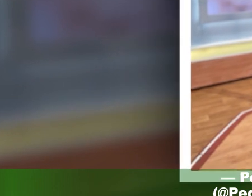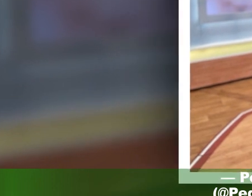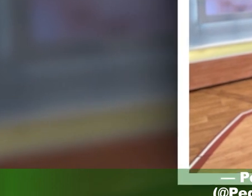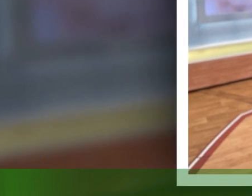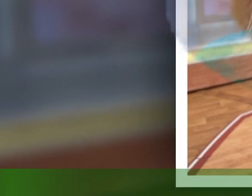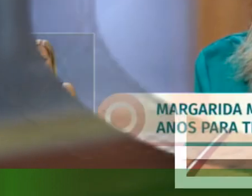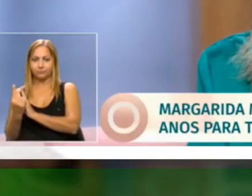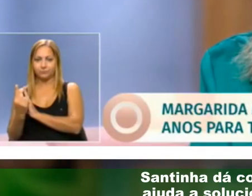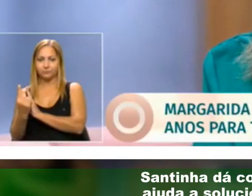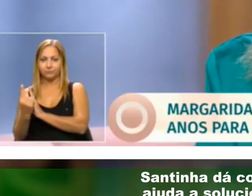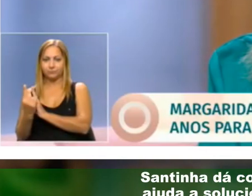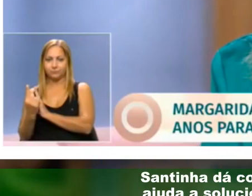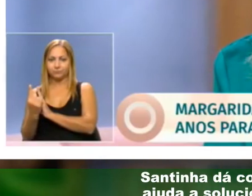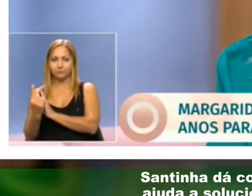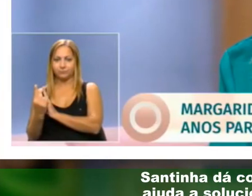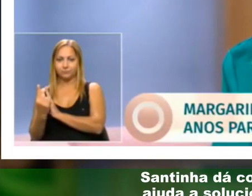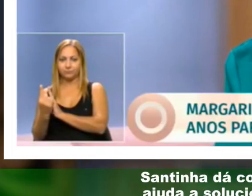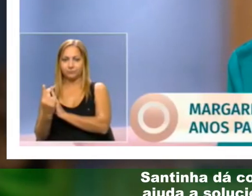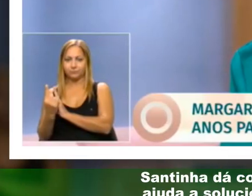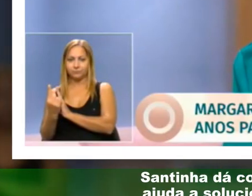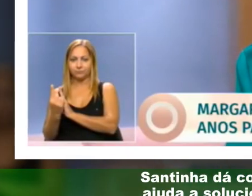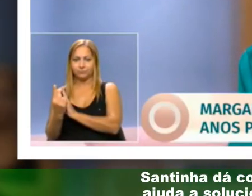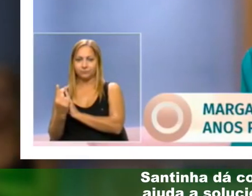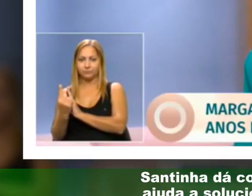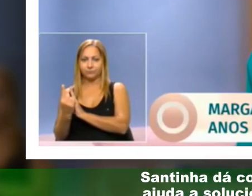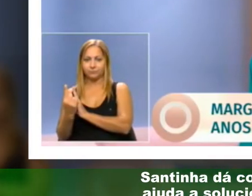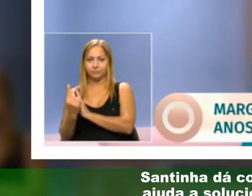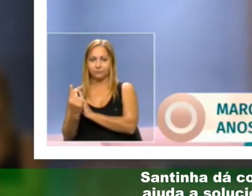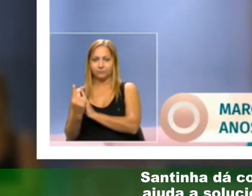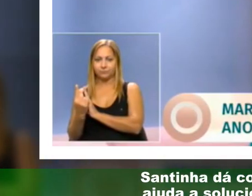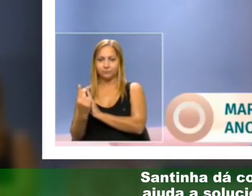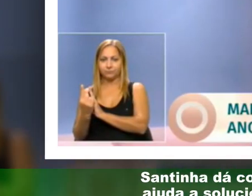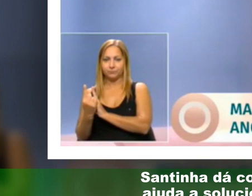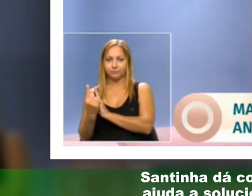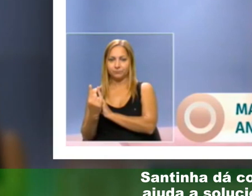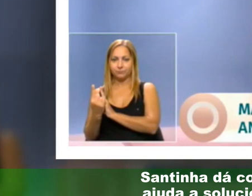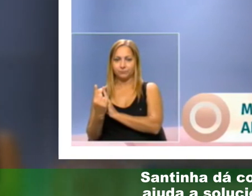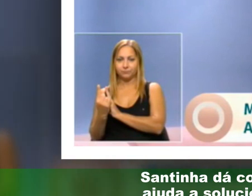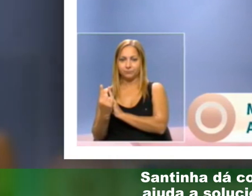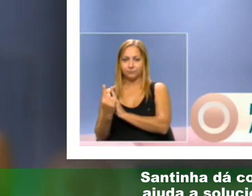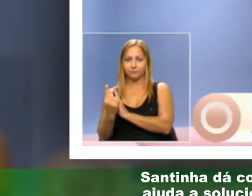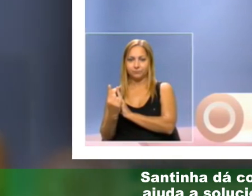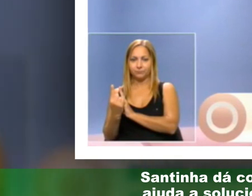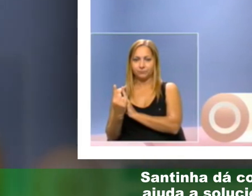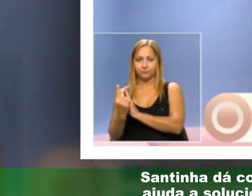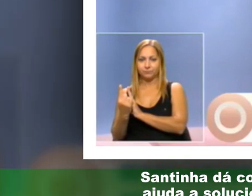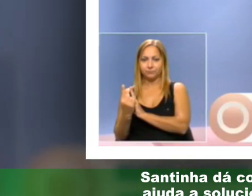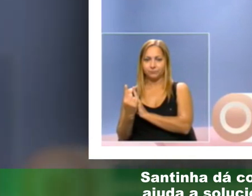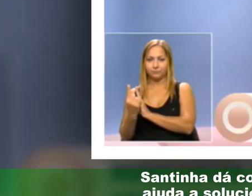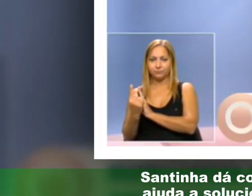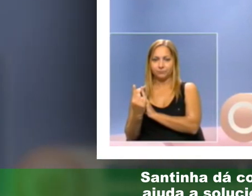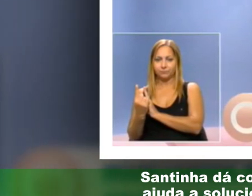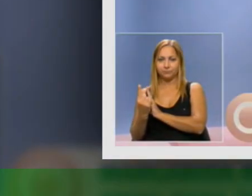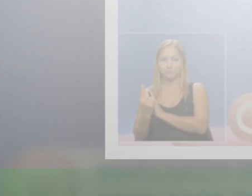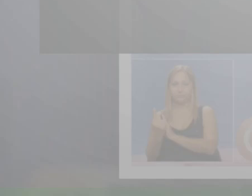January 2, 2023. Santinha dá consultas de espiritualidade e ajuda a solucionar problemas de quem a procura.